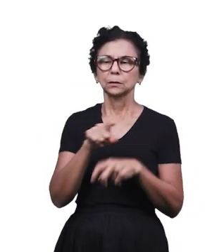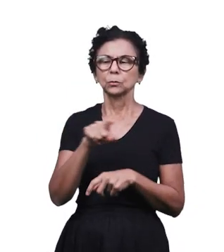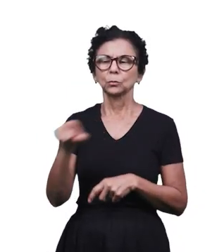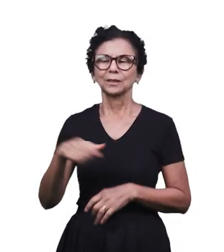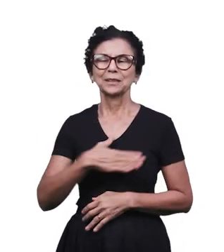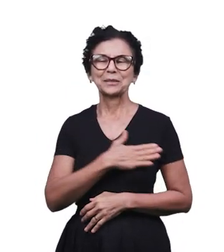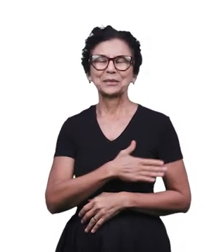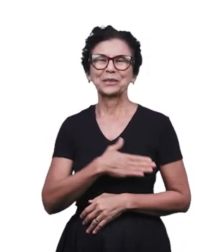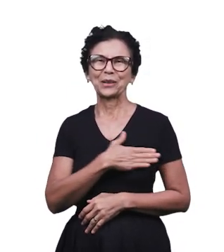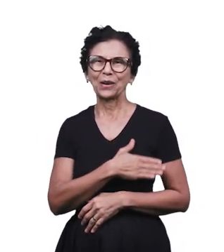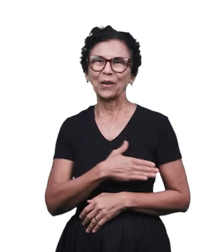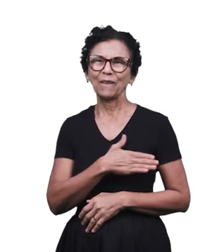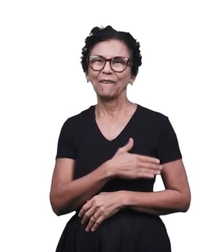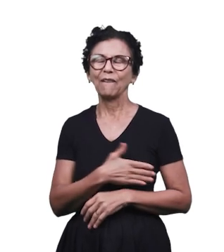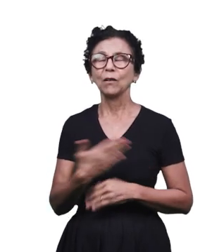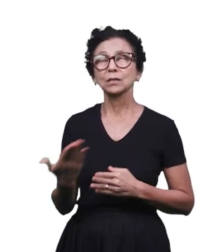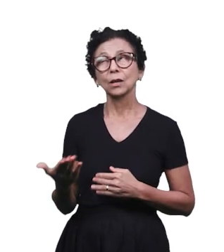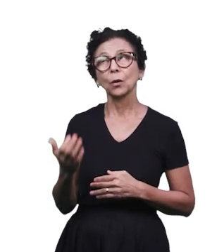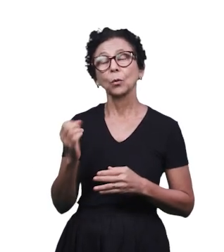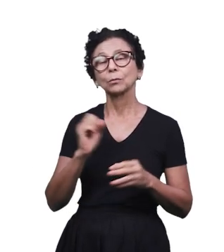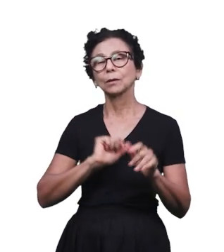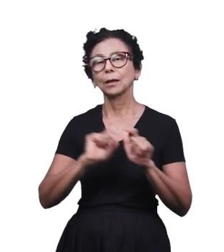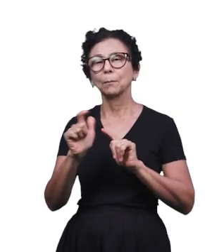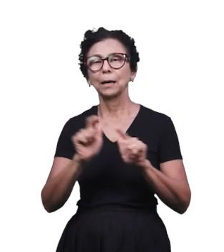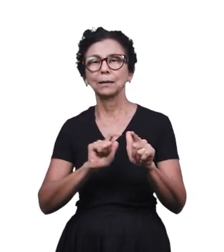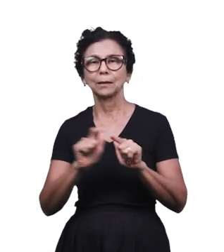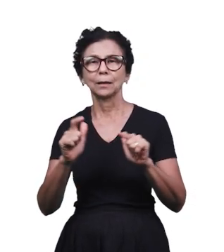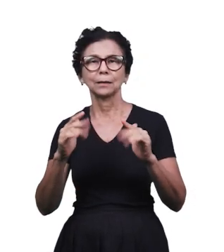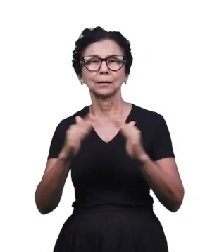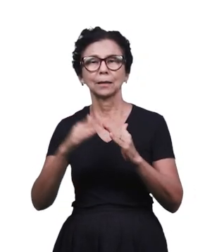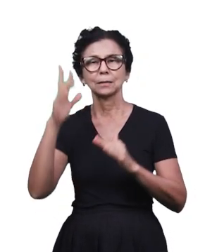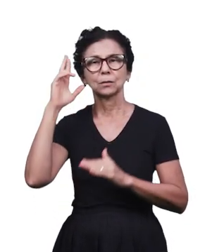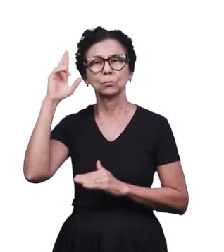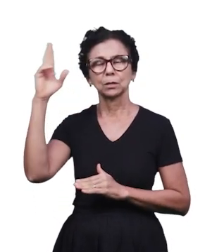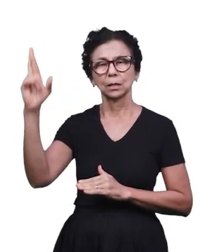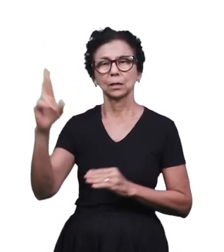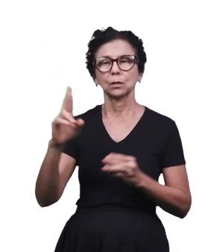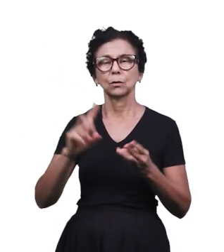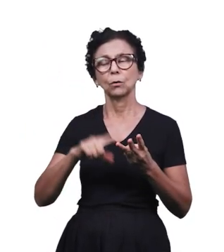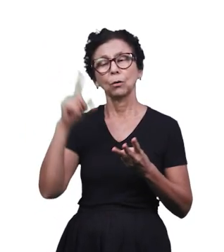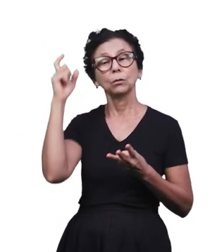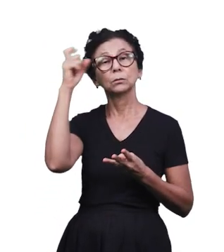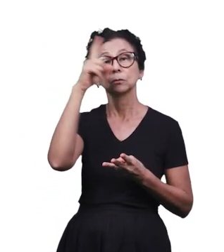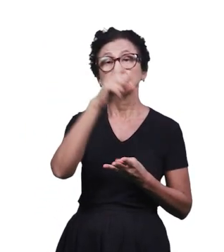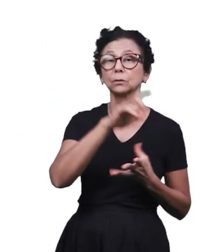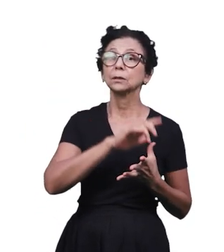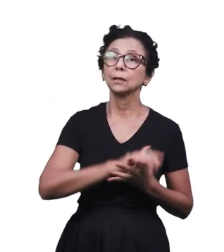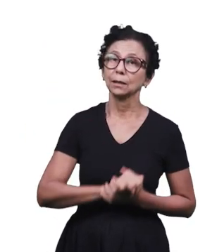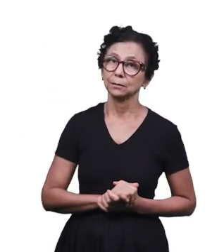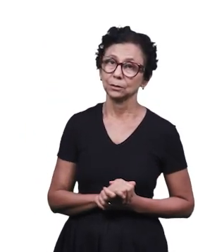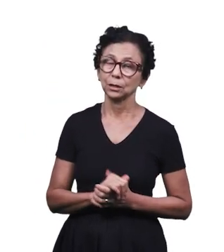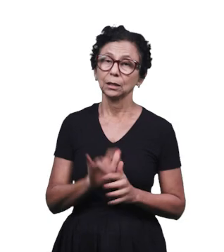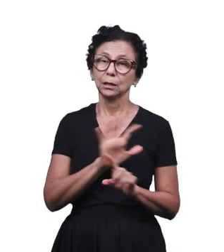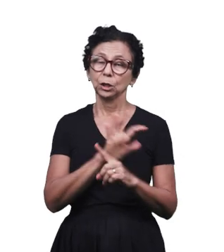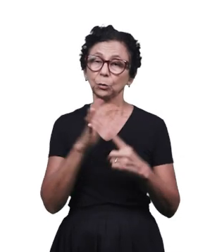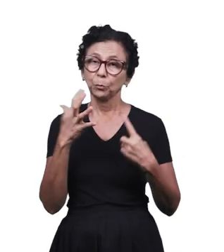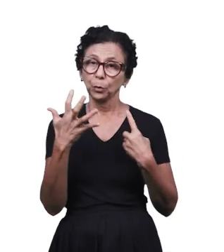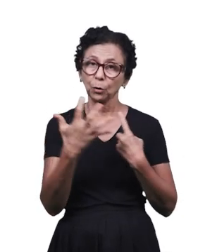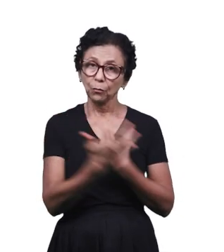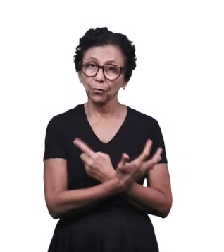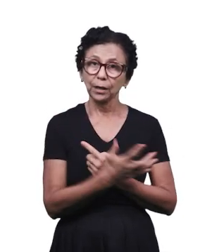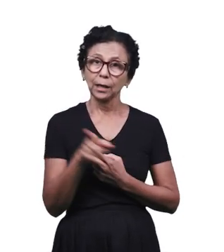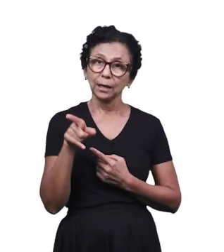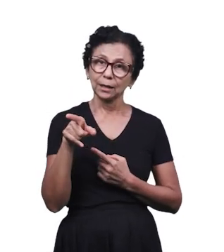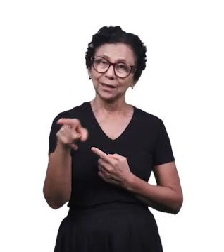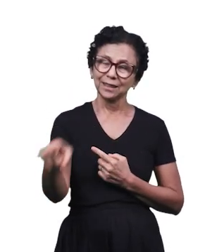que ele deseja executar ao Senhor, naquilo que é a sua dificuldade e promover que esse irmão participe sim